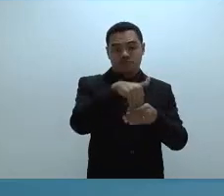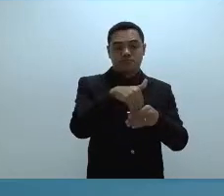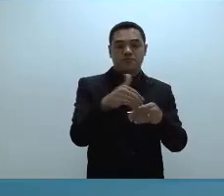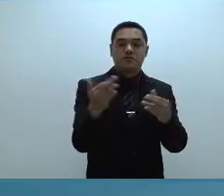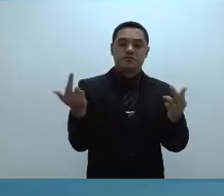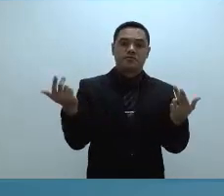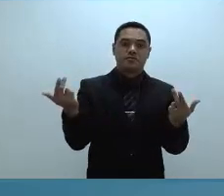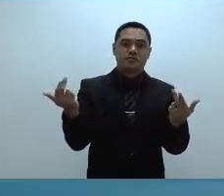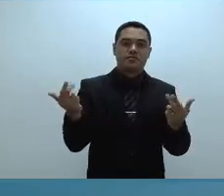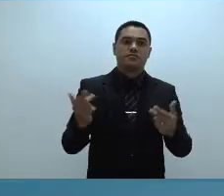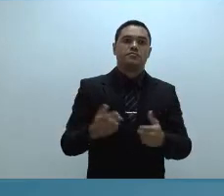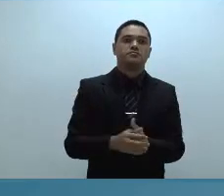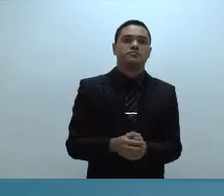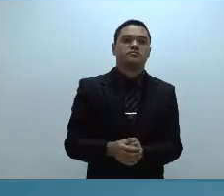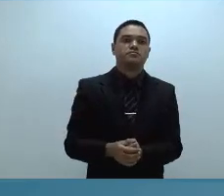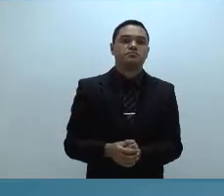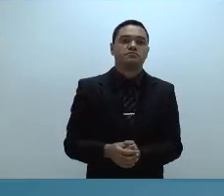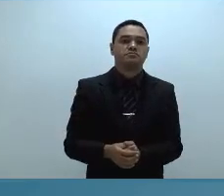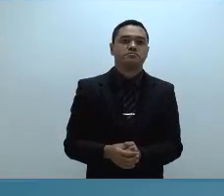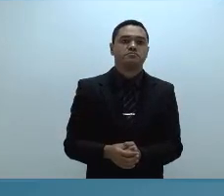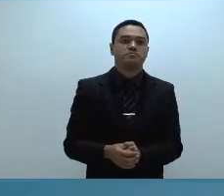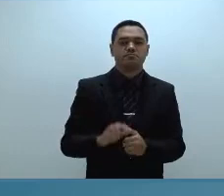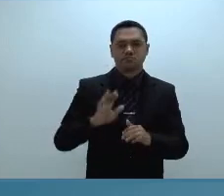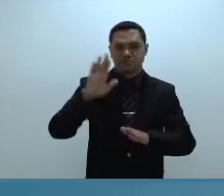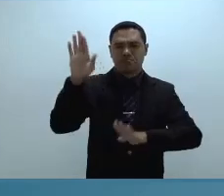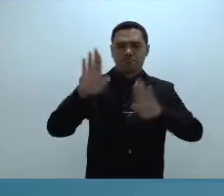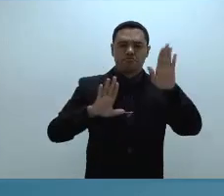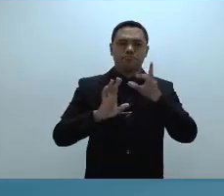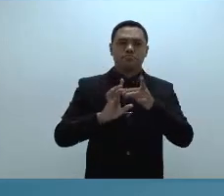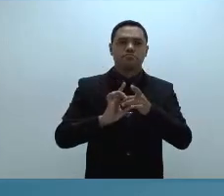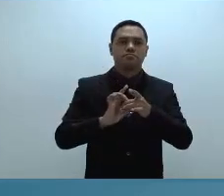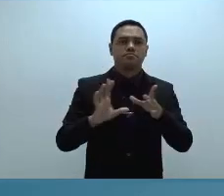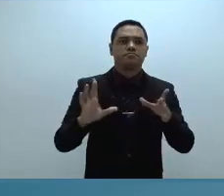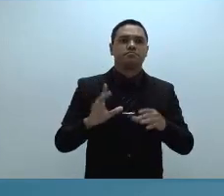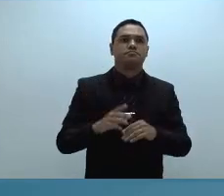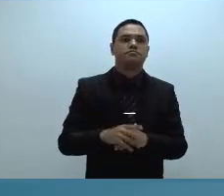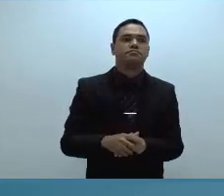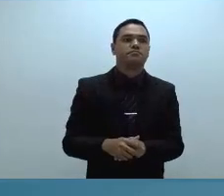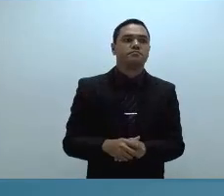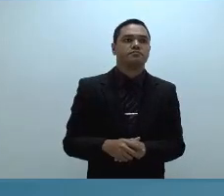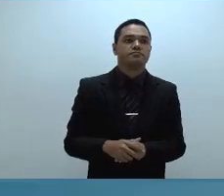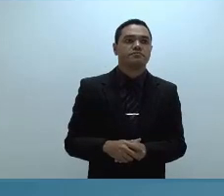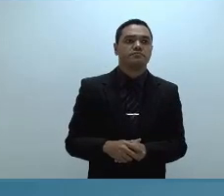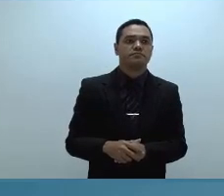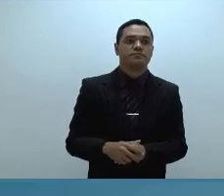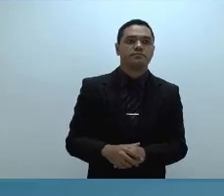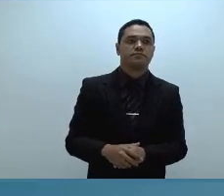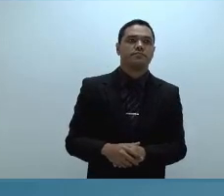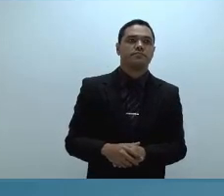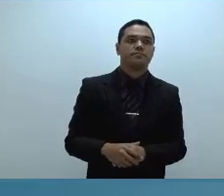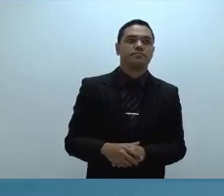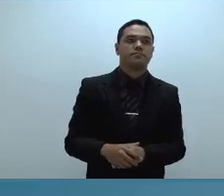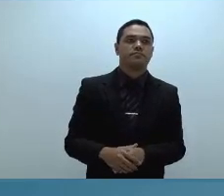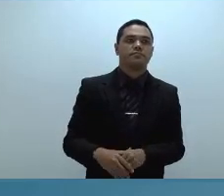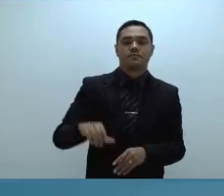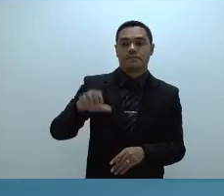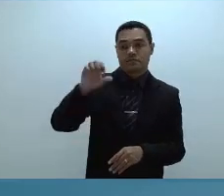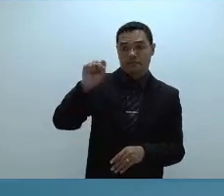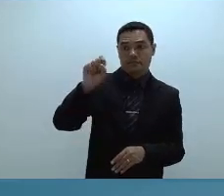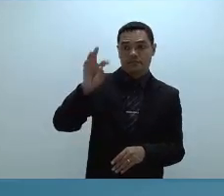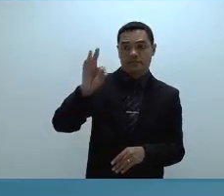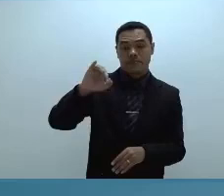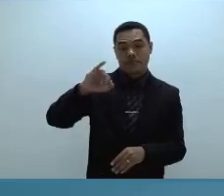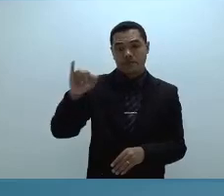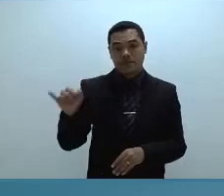desembargador Roberto Moura. Mas, como você falou, já vou falar disso, o STJ diz falha na prestação de serviço. Eu não falei de